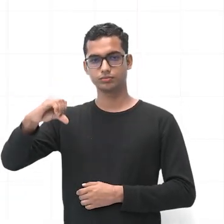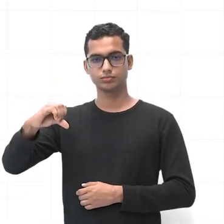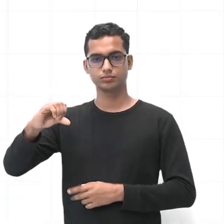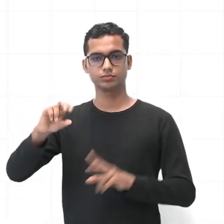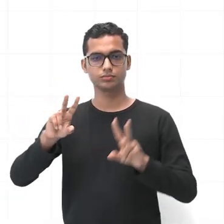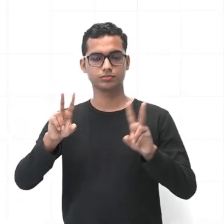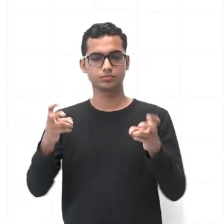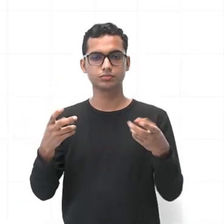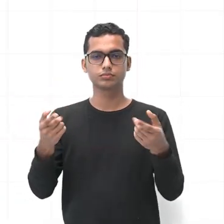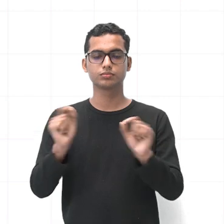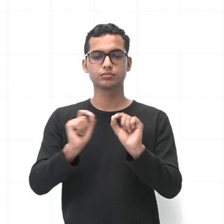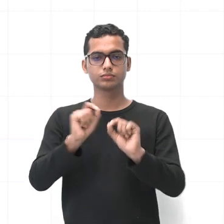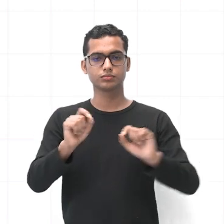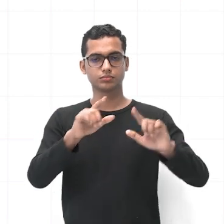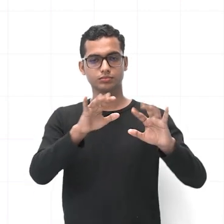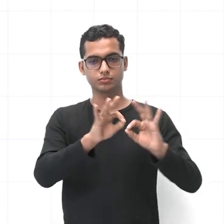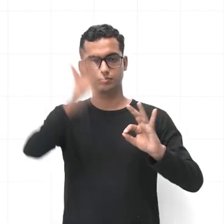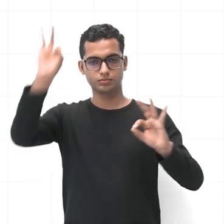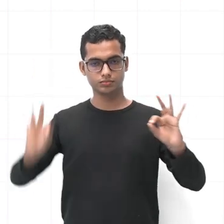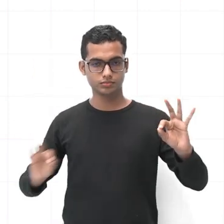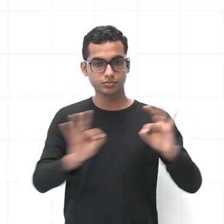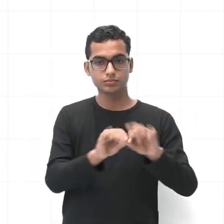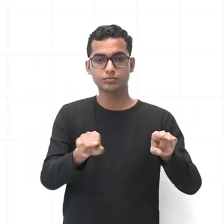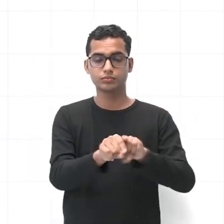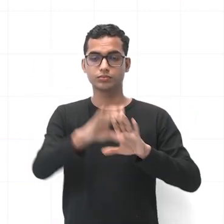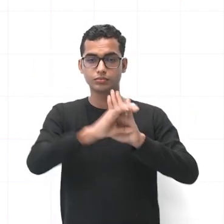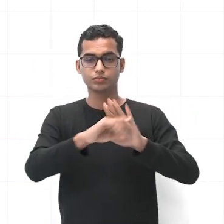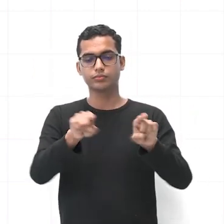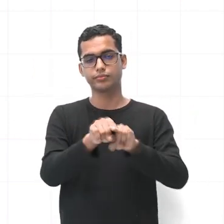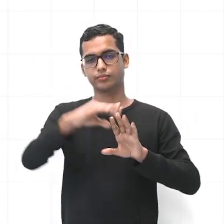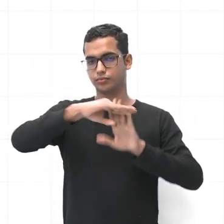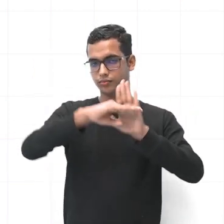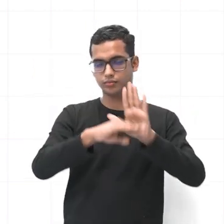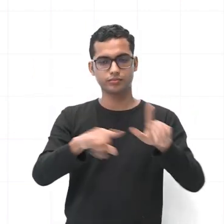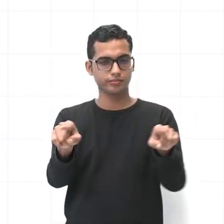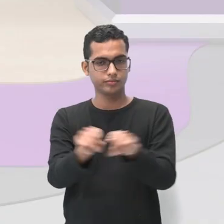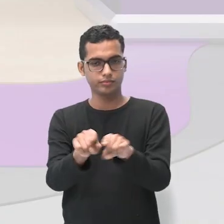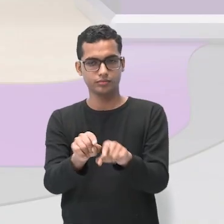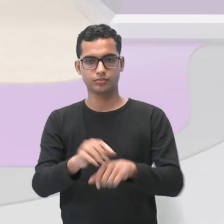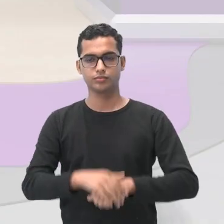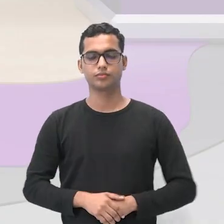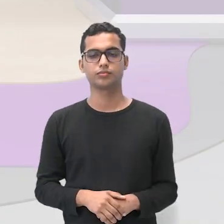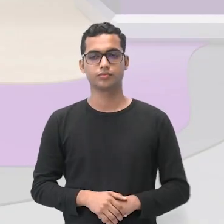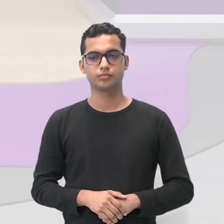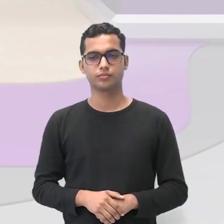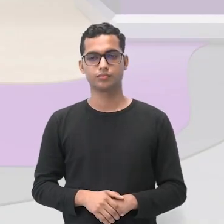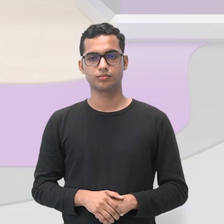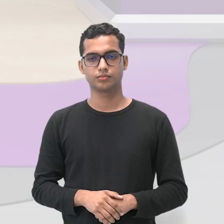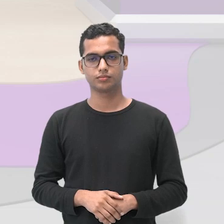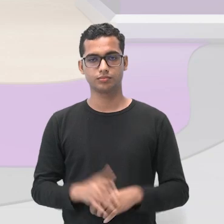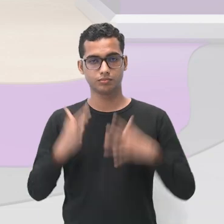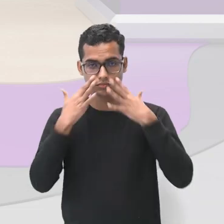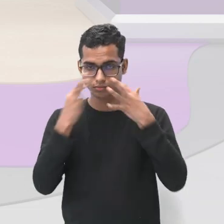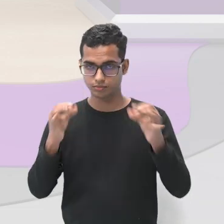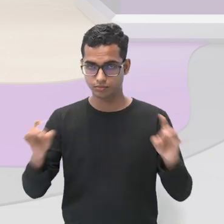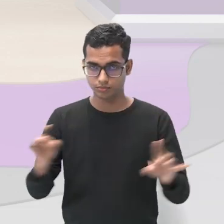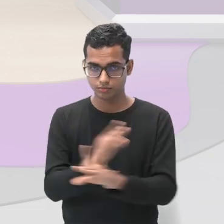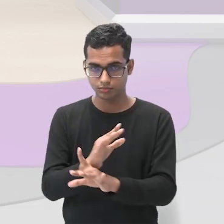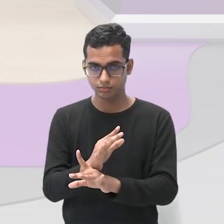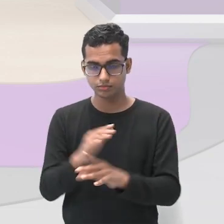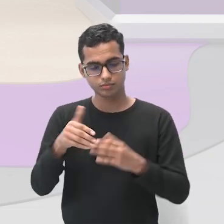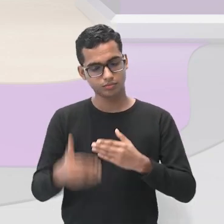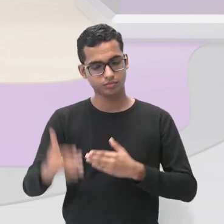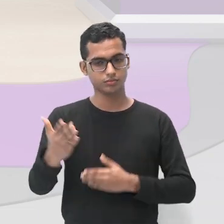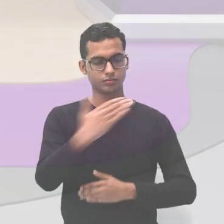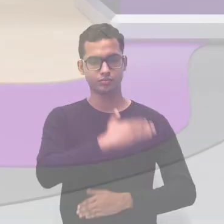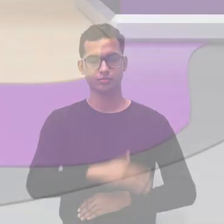objeto de conhecimento triângulos, seu detalhamento, conceito e classificação. Todo mundo prontos?